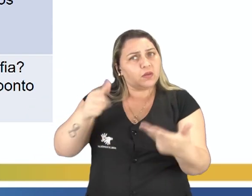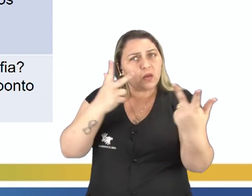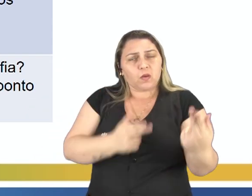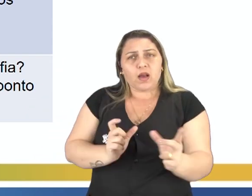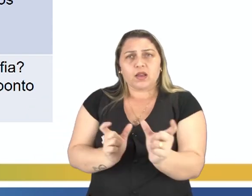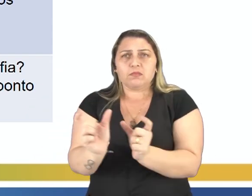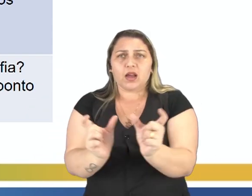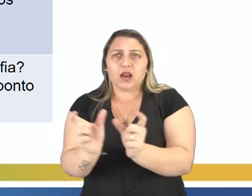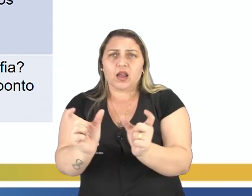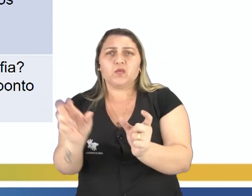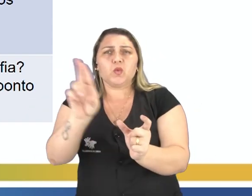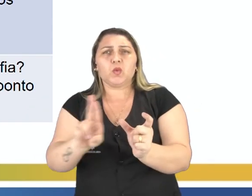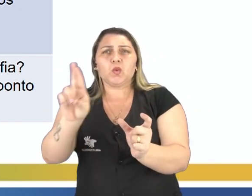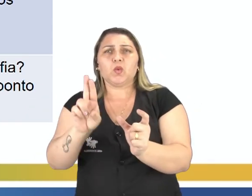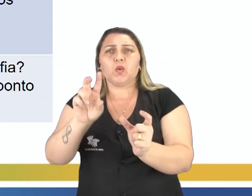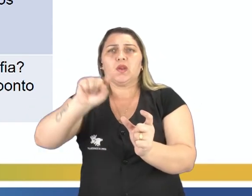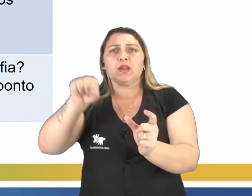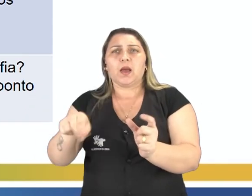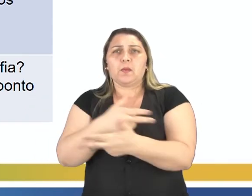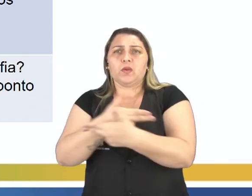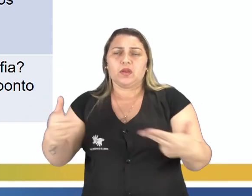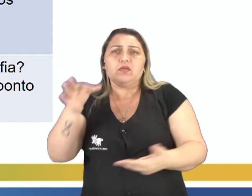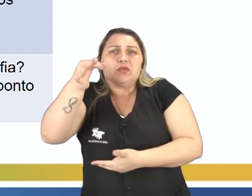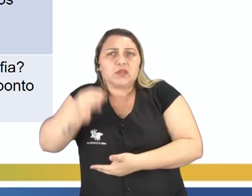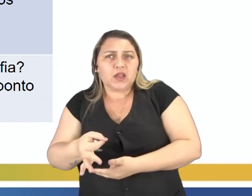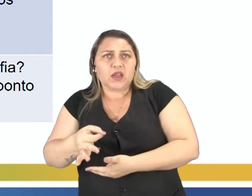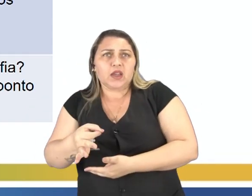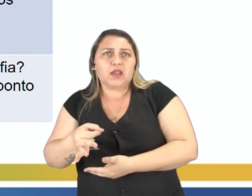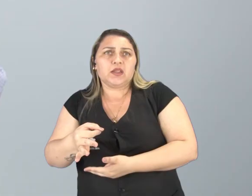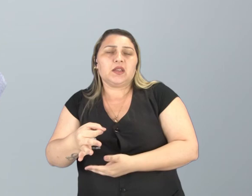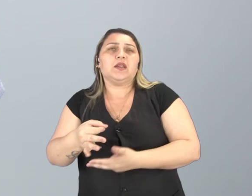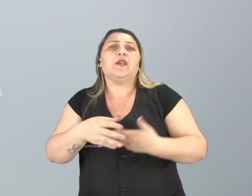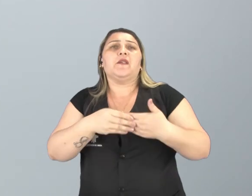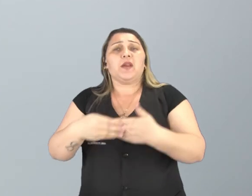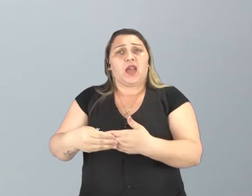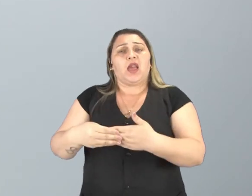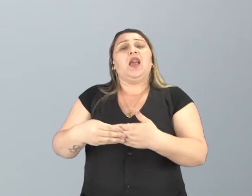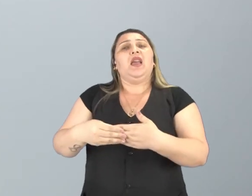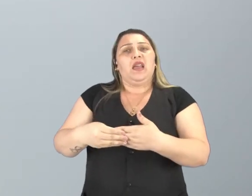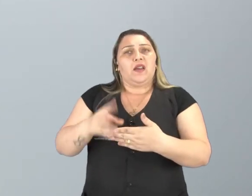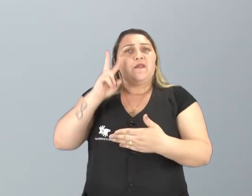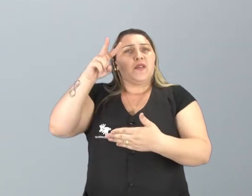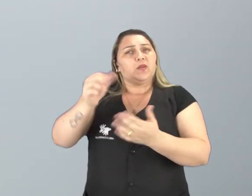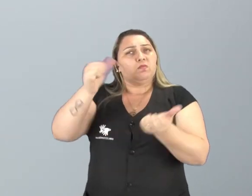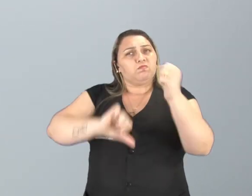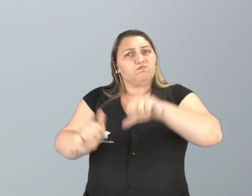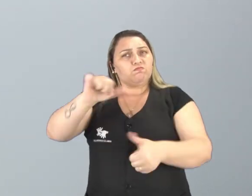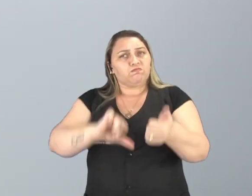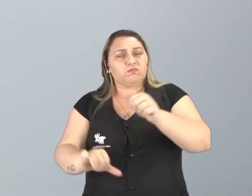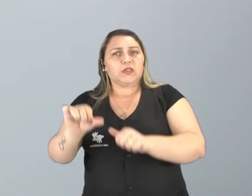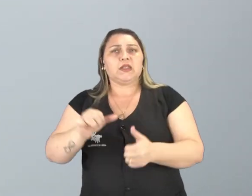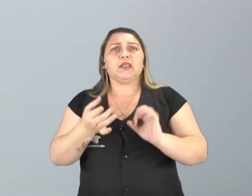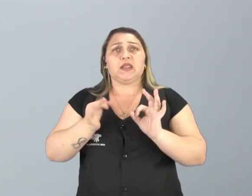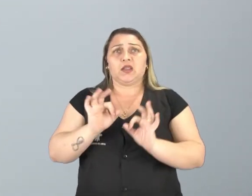a pontuação de maneira correta? Então, pegue essa ficha e você vai analisar a sua